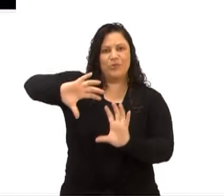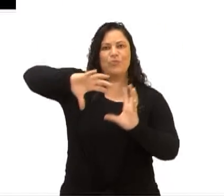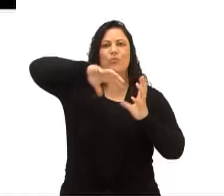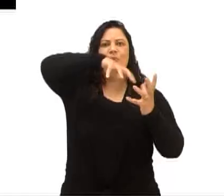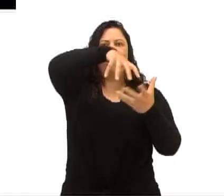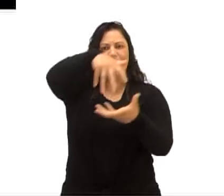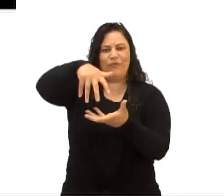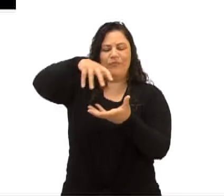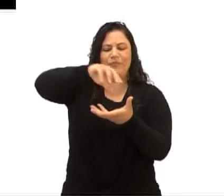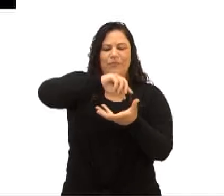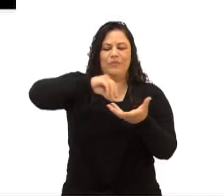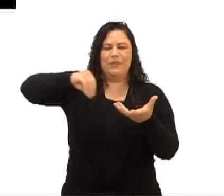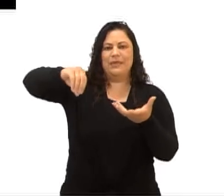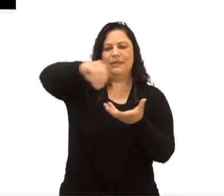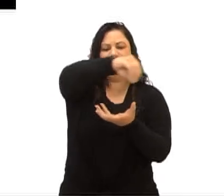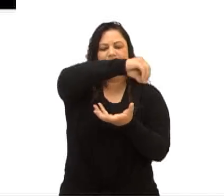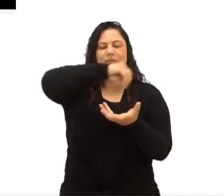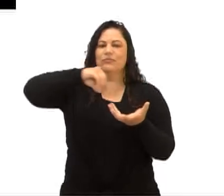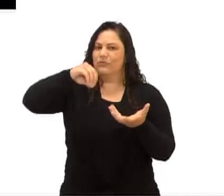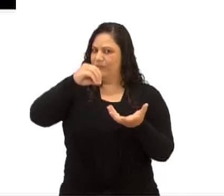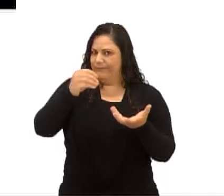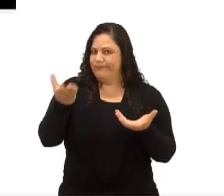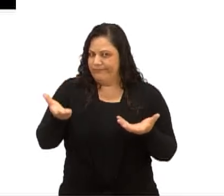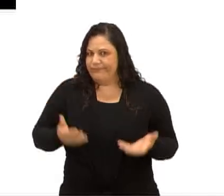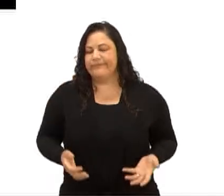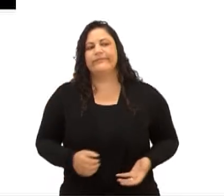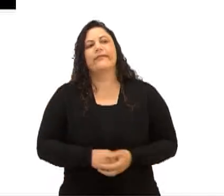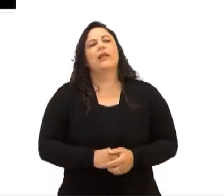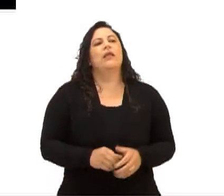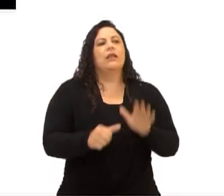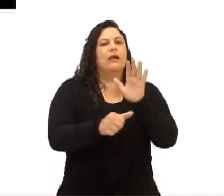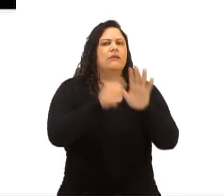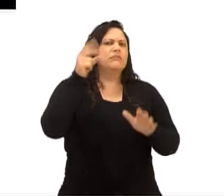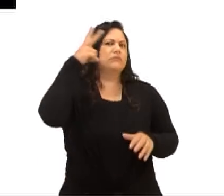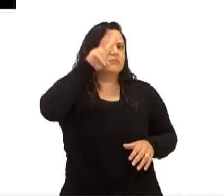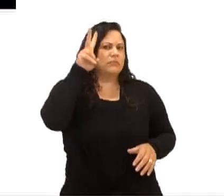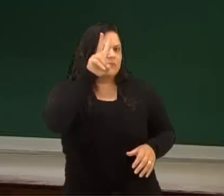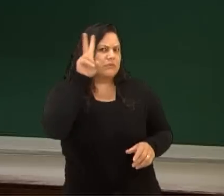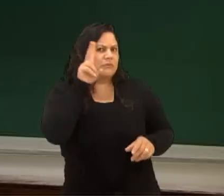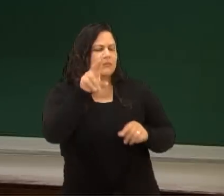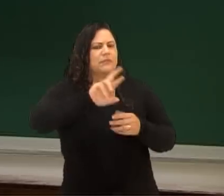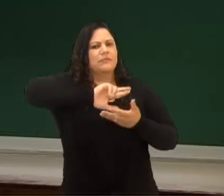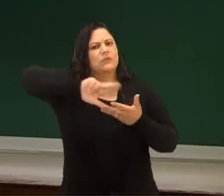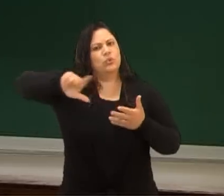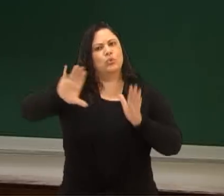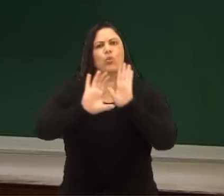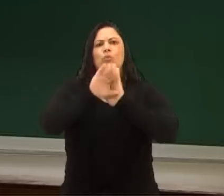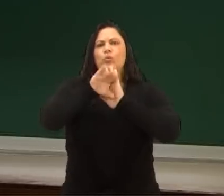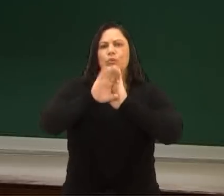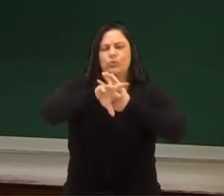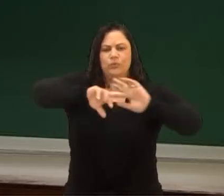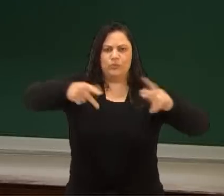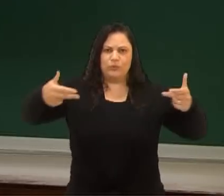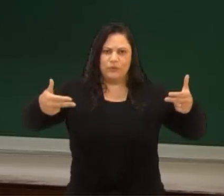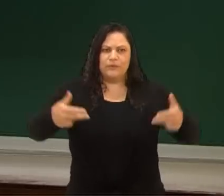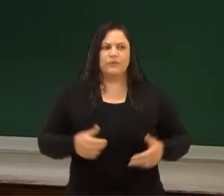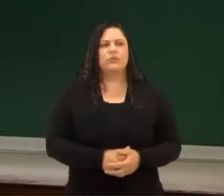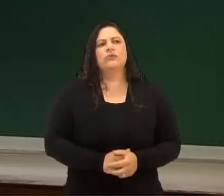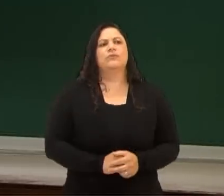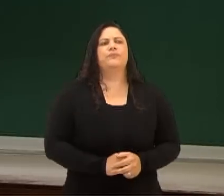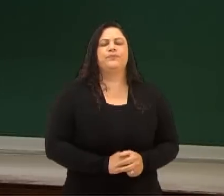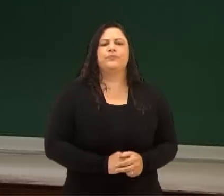da Terra, nós precisamos primeiro lembrar de alguns outros conceitos, como por exemplo o conceito de